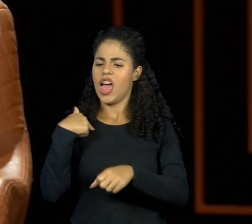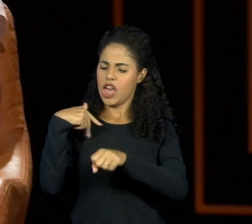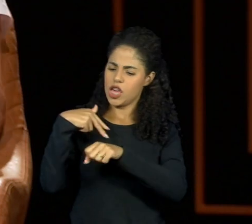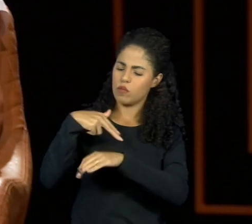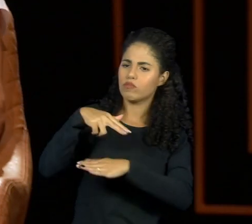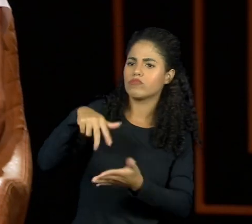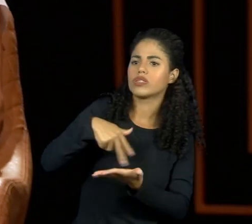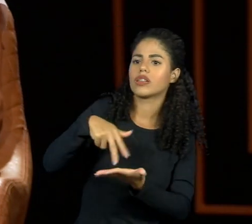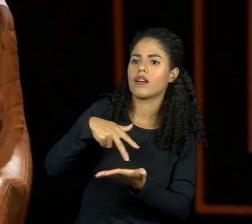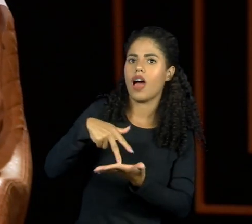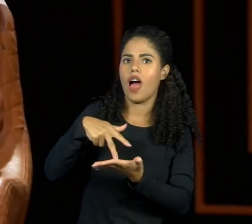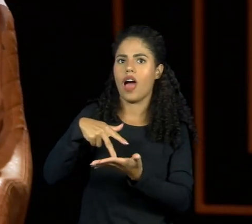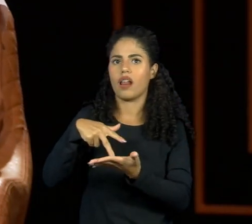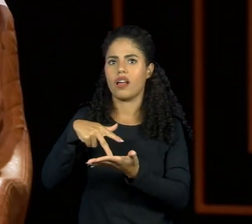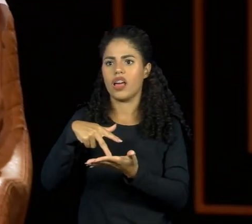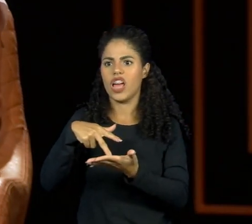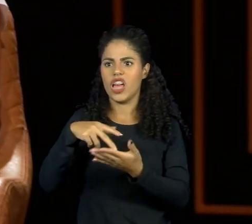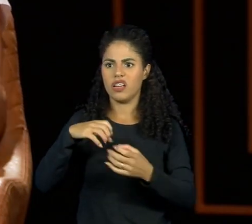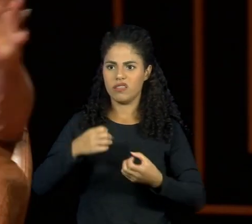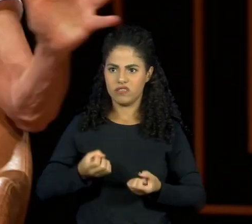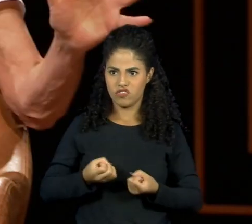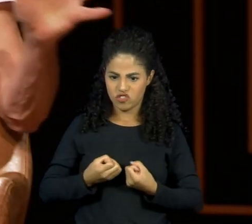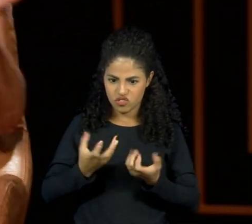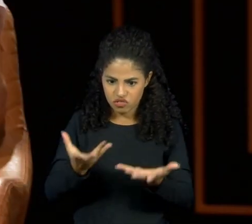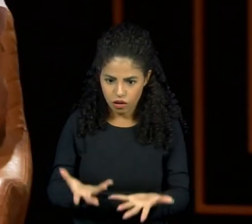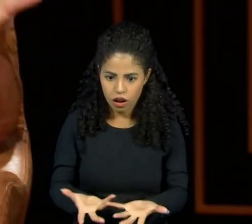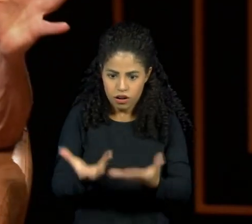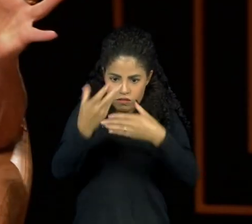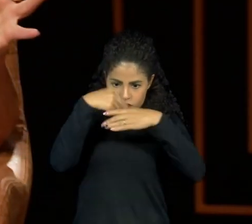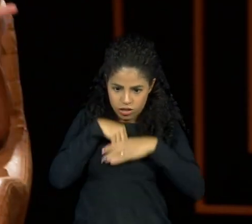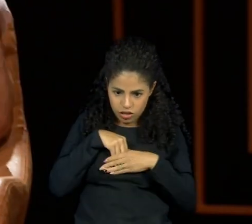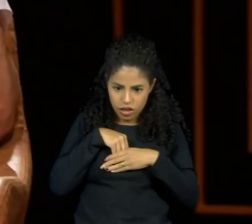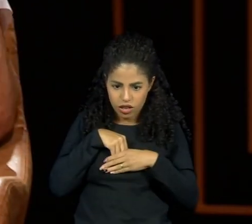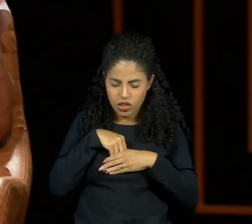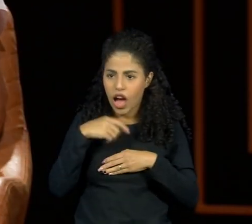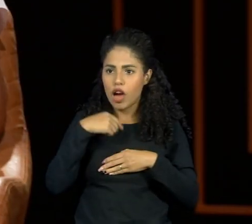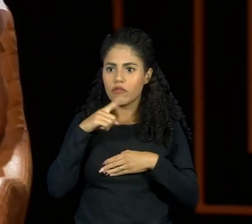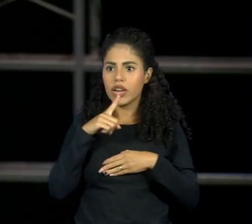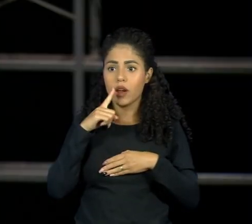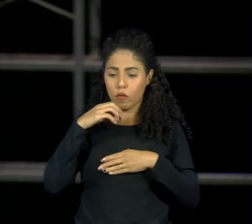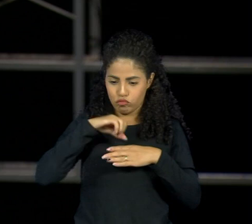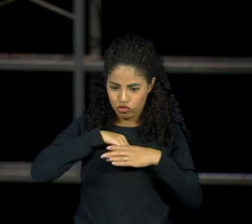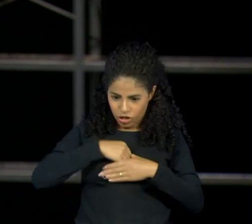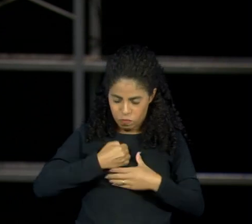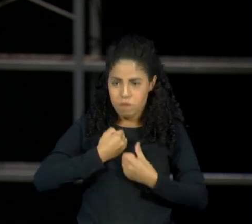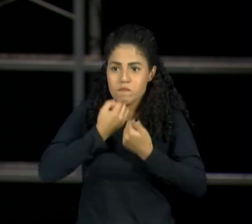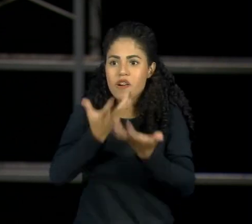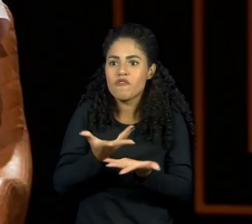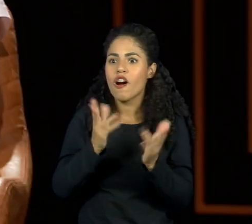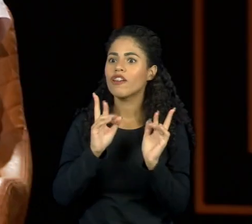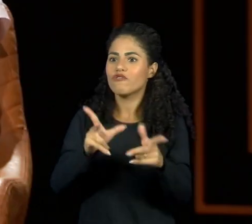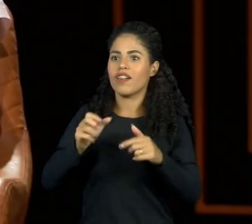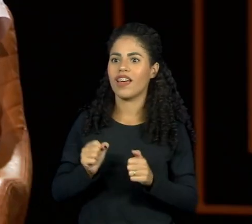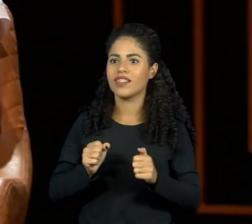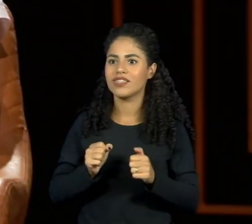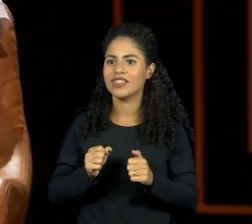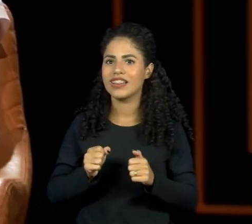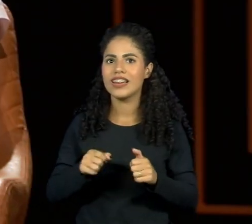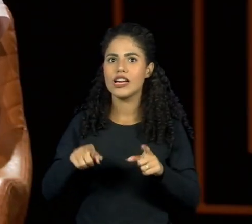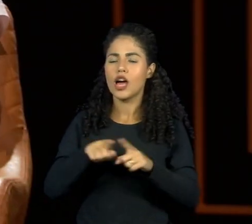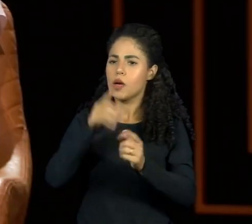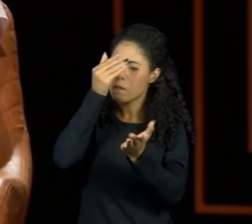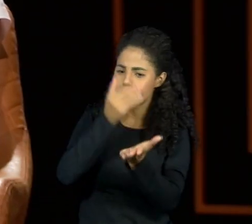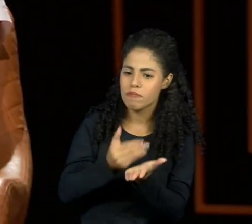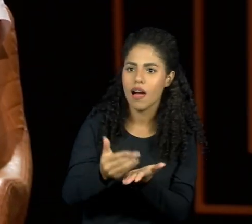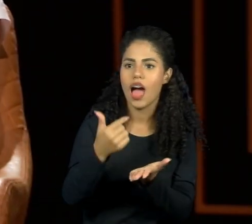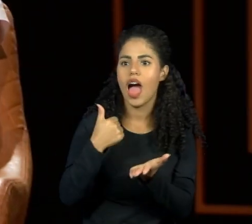filha, de fora para dentro. Quando ela falou isso, eu falei, para o carro, vem cá, me abraça, pelo amor de Deus. A partir daquele dia,